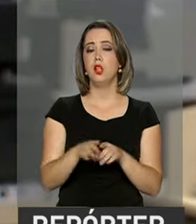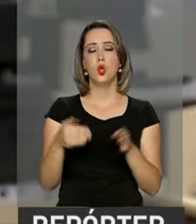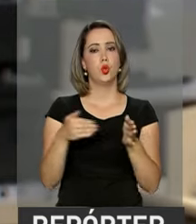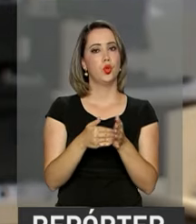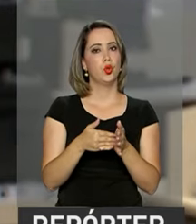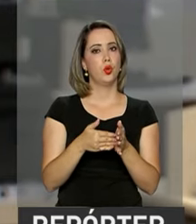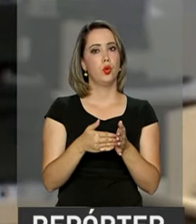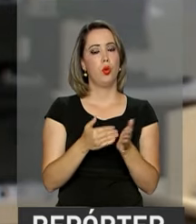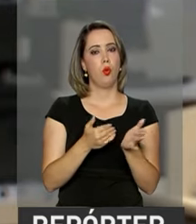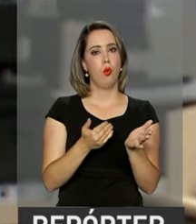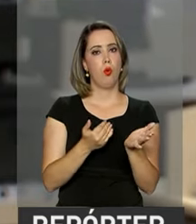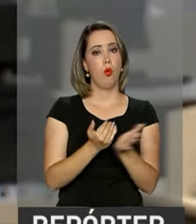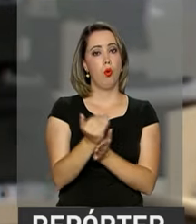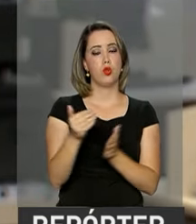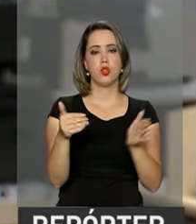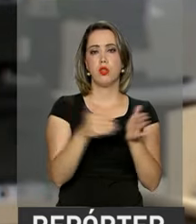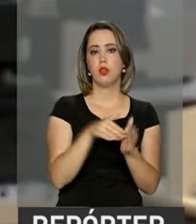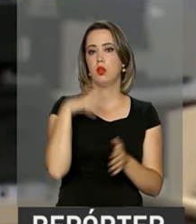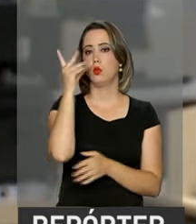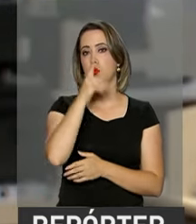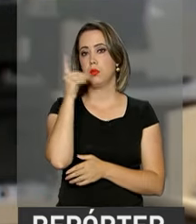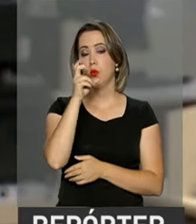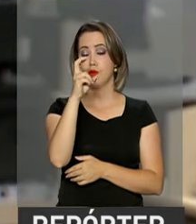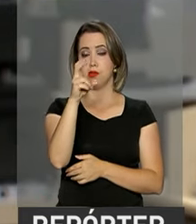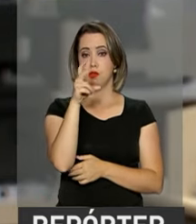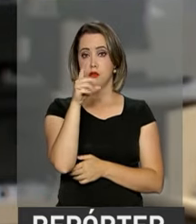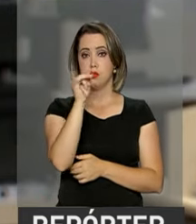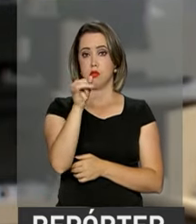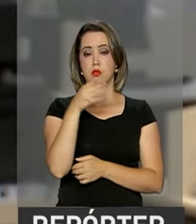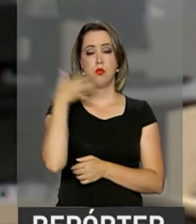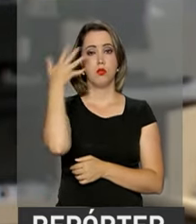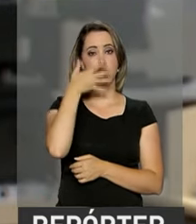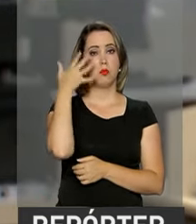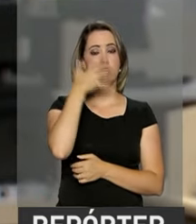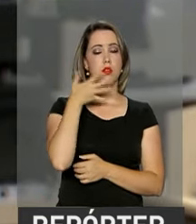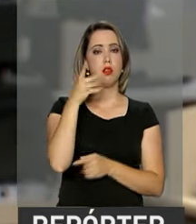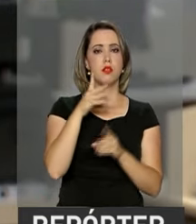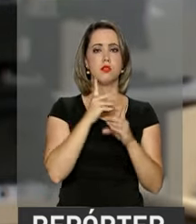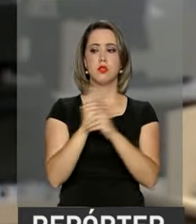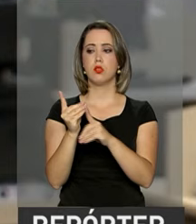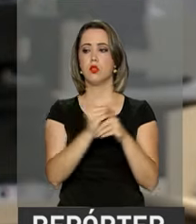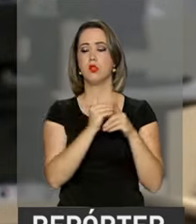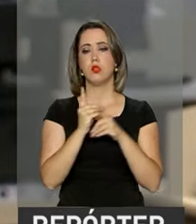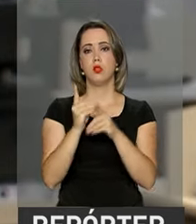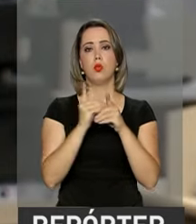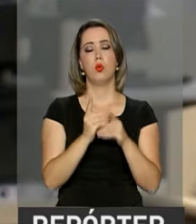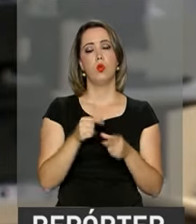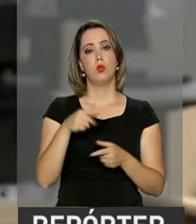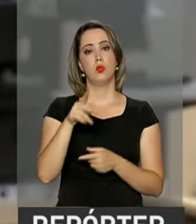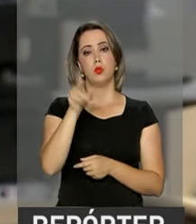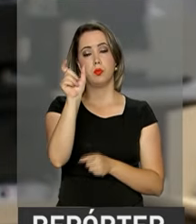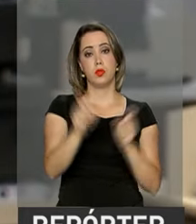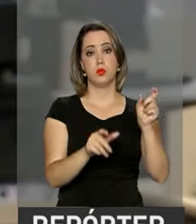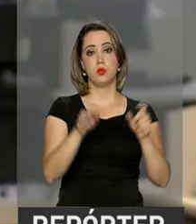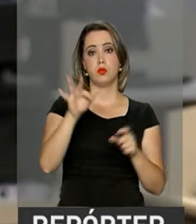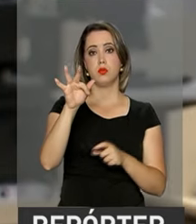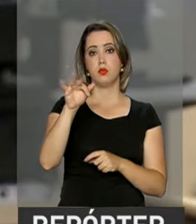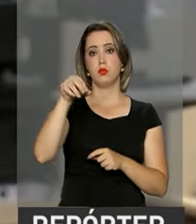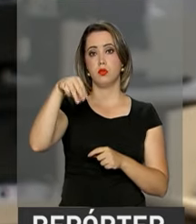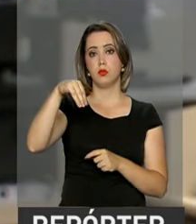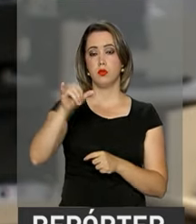domingo e nestes cinco dias vai participar de palestra seminários e de encontros com representantes do FMI o fundo monetário